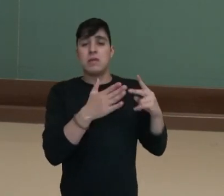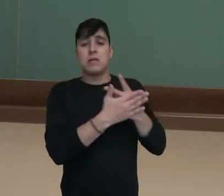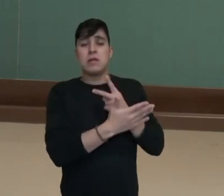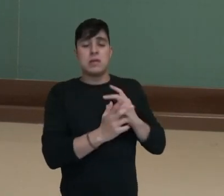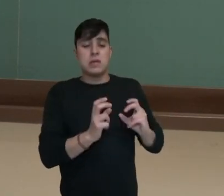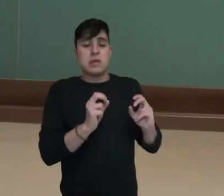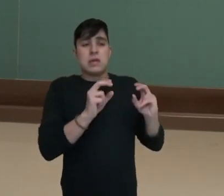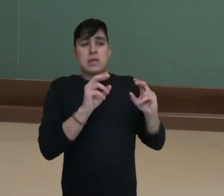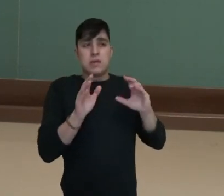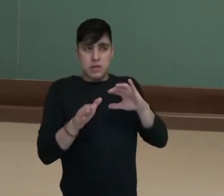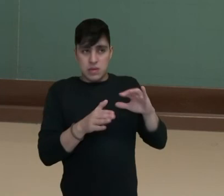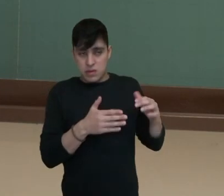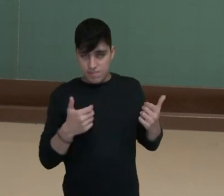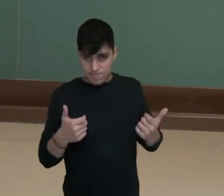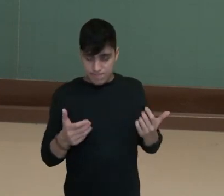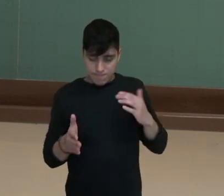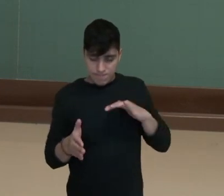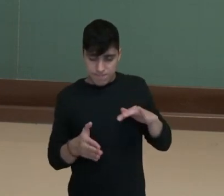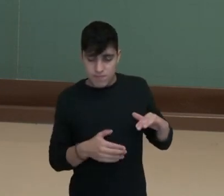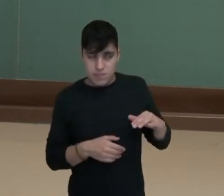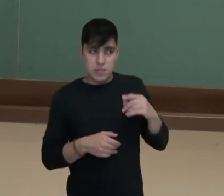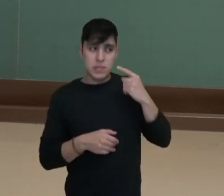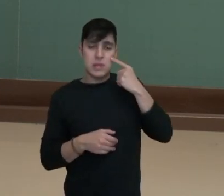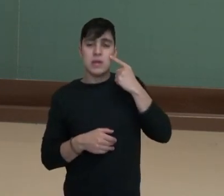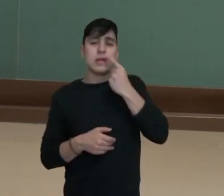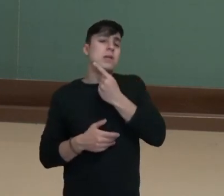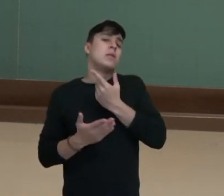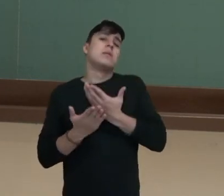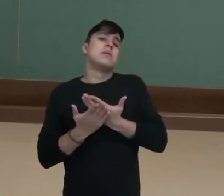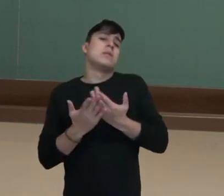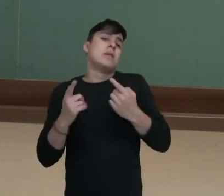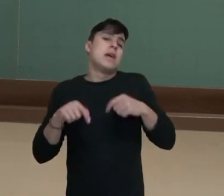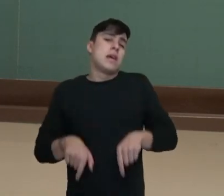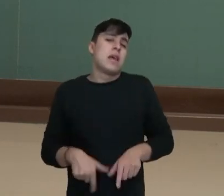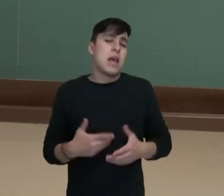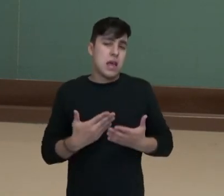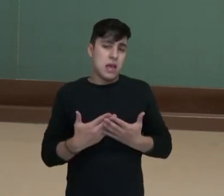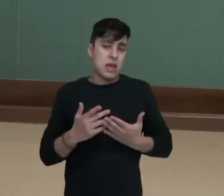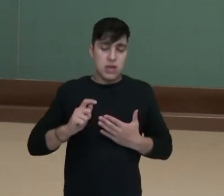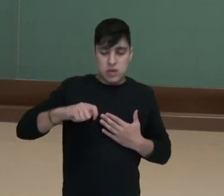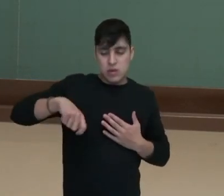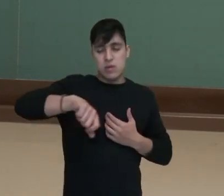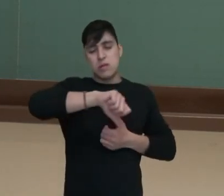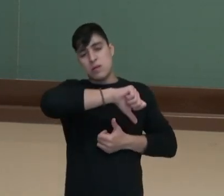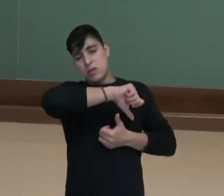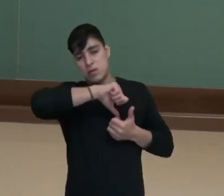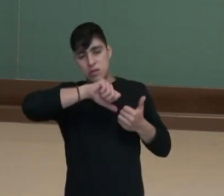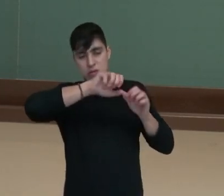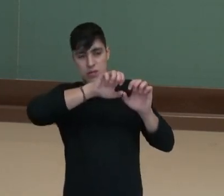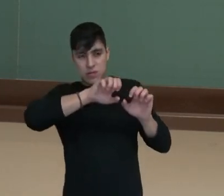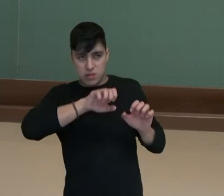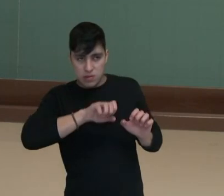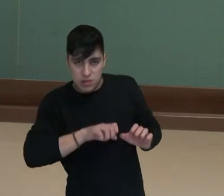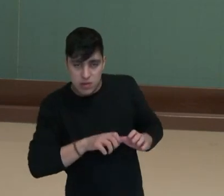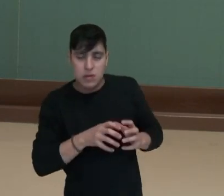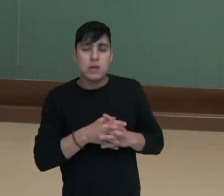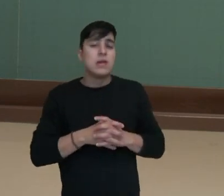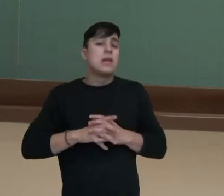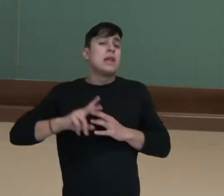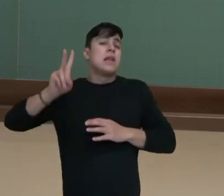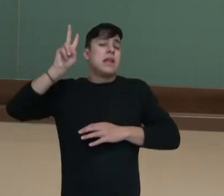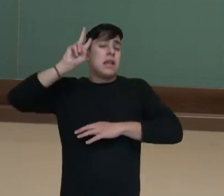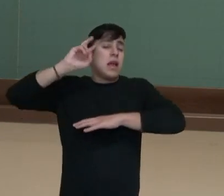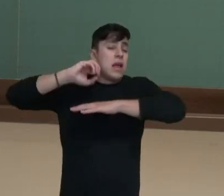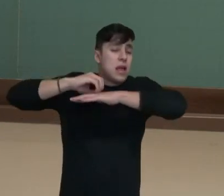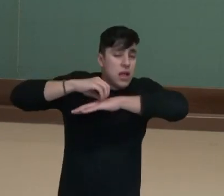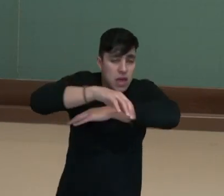genes. A fins de estudo. Olha, o que nós vimos? Essa aula nós vimos as alterações estruturais. Lembrando